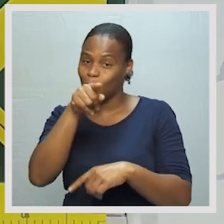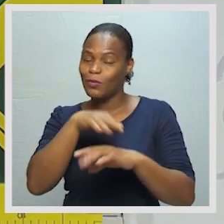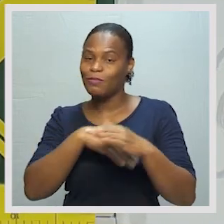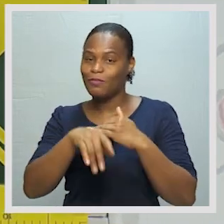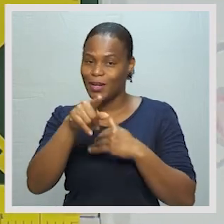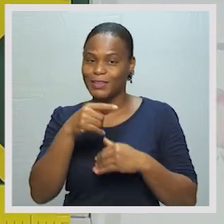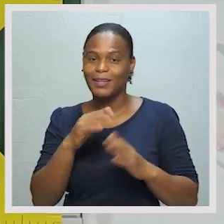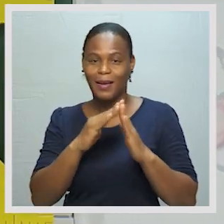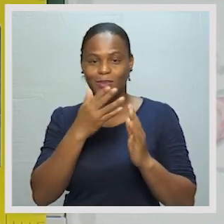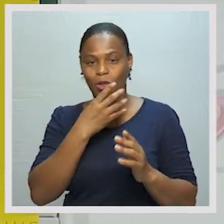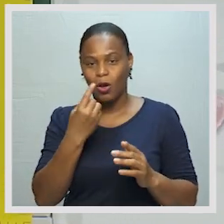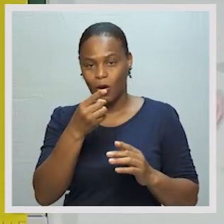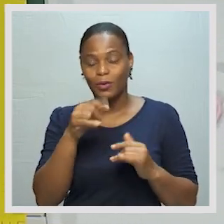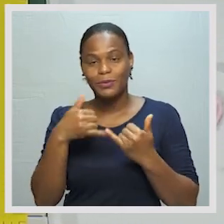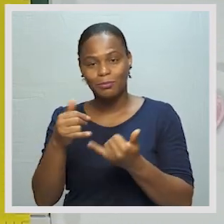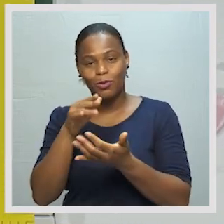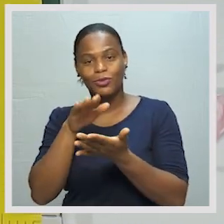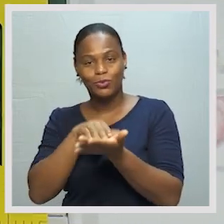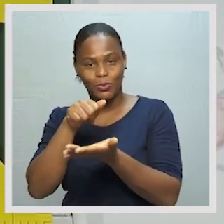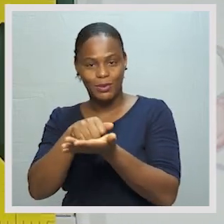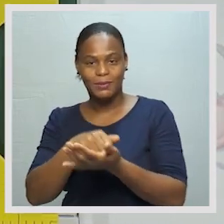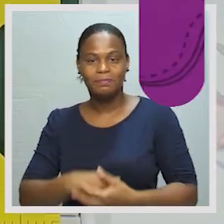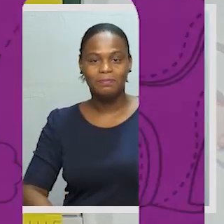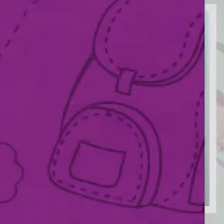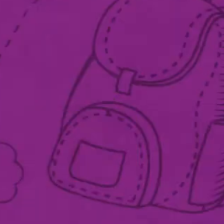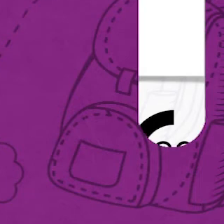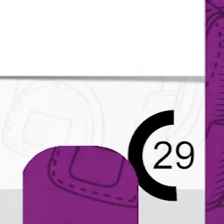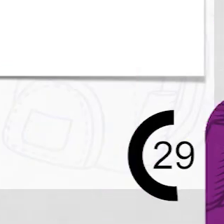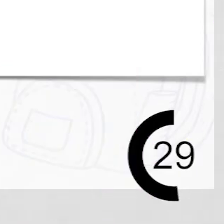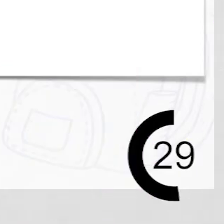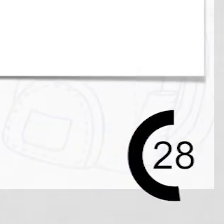vão fazer lá em casa e depois nós vamos corrigir.